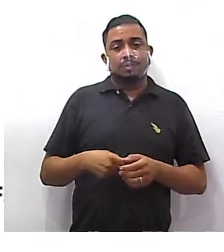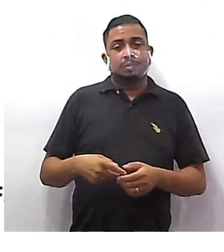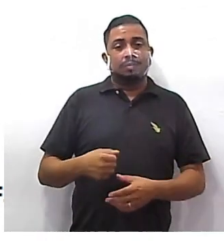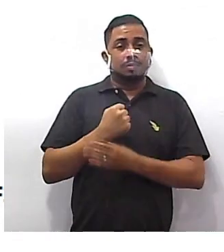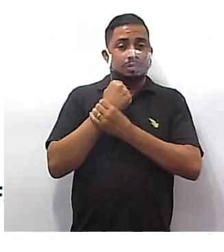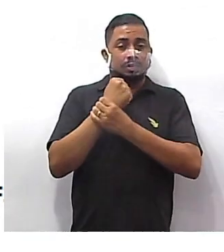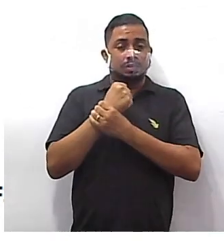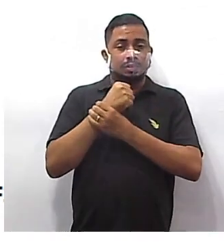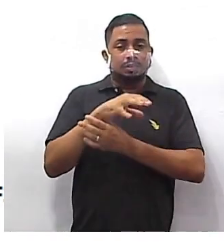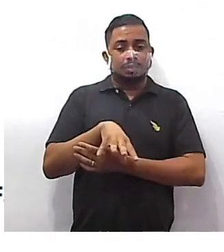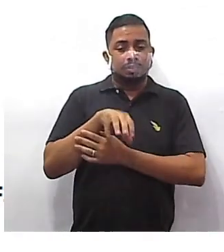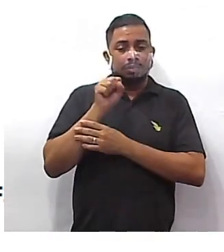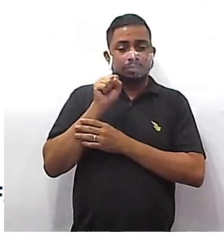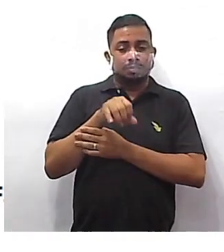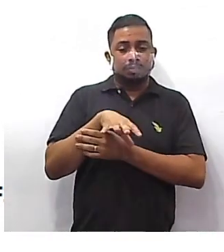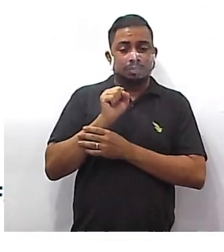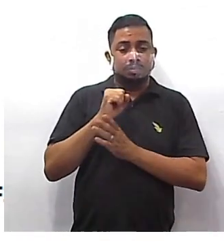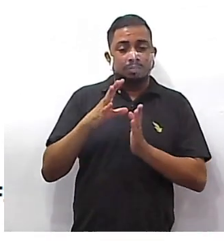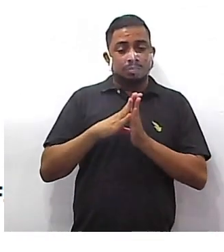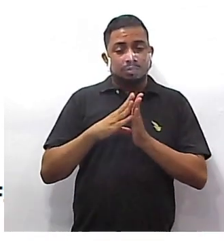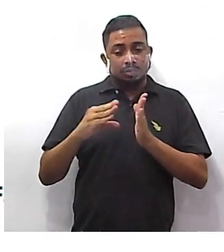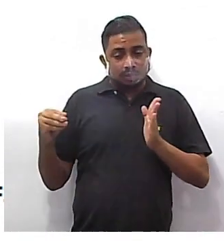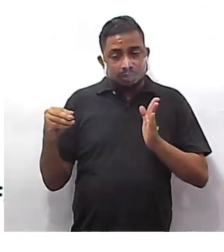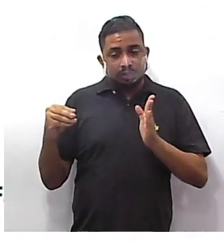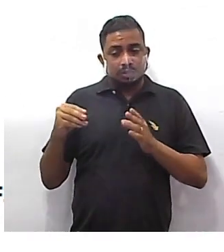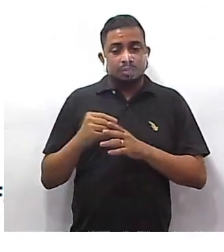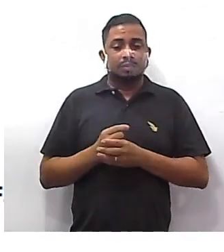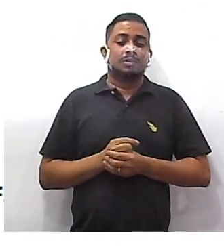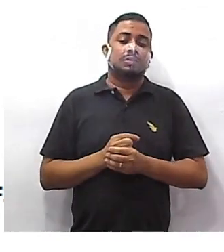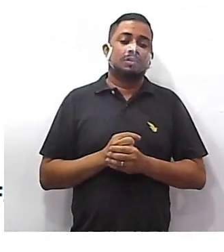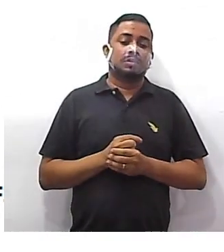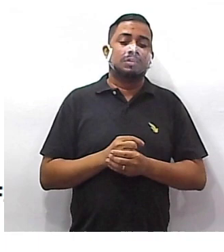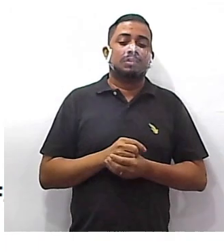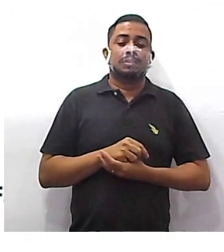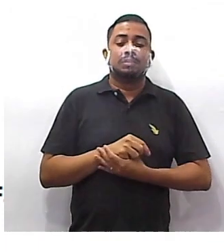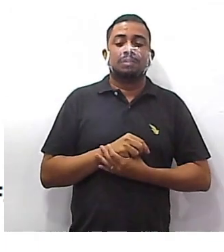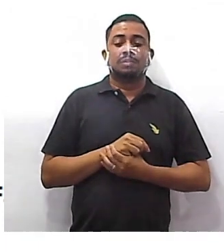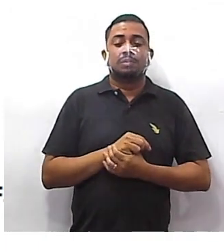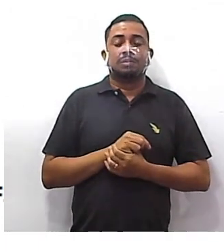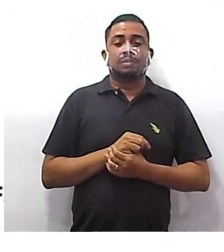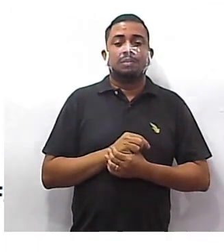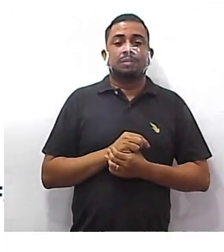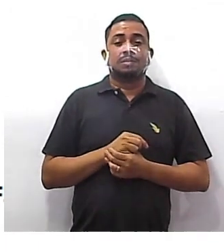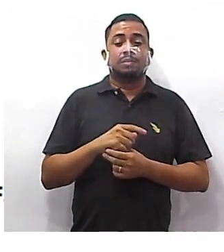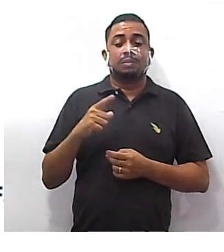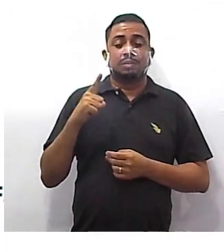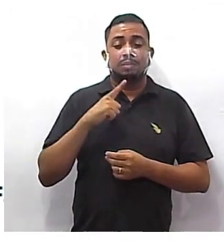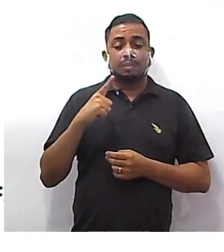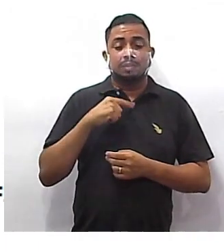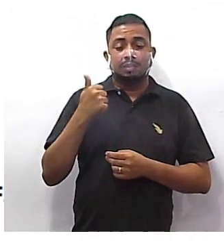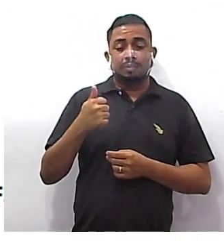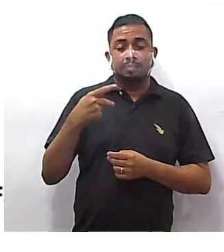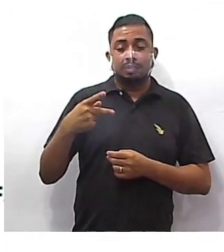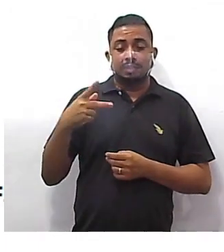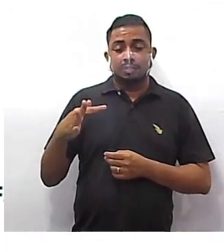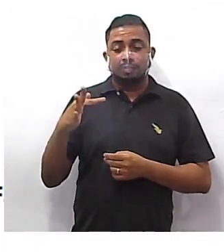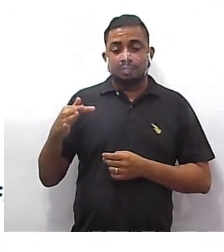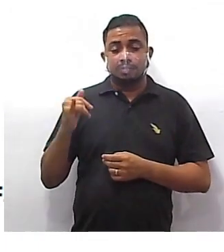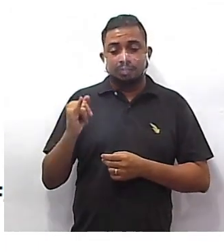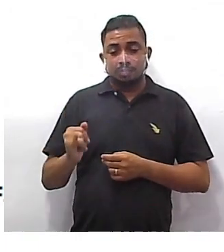respiratória, modelos de respiradores, né, P, né, a